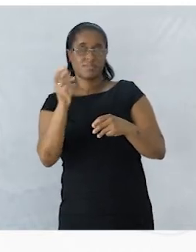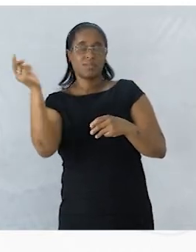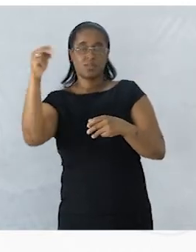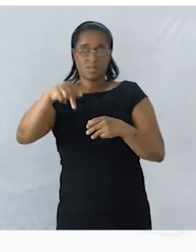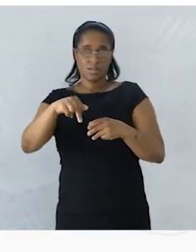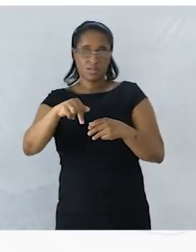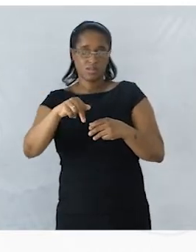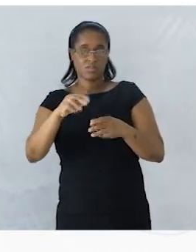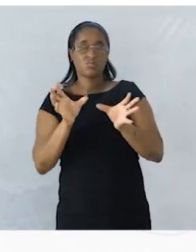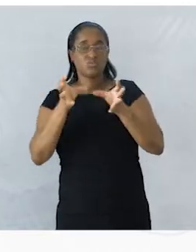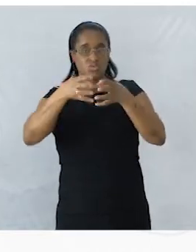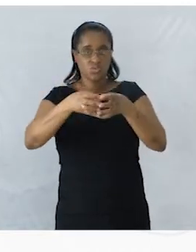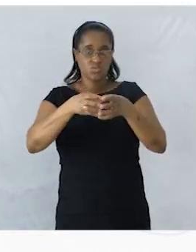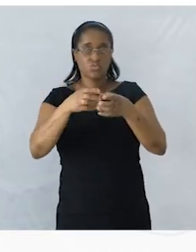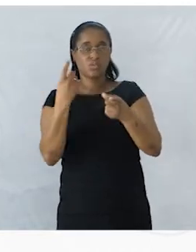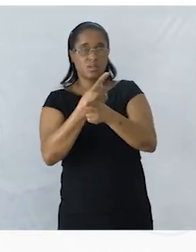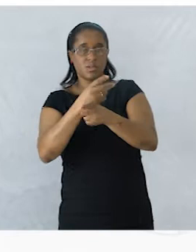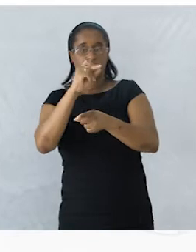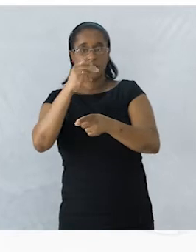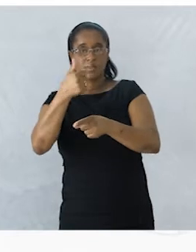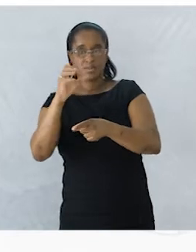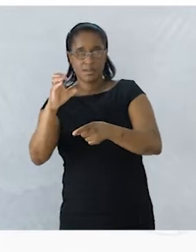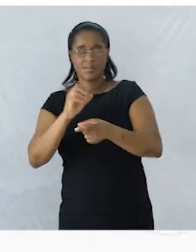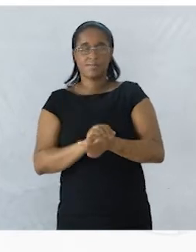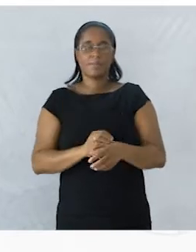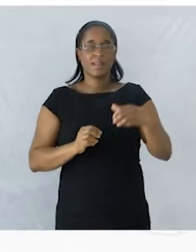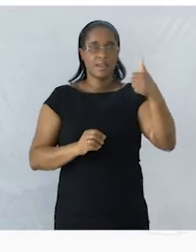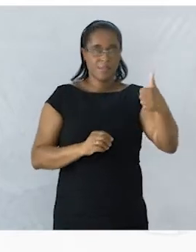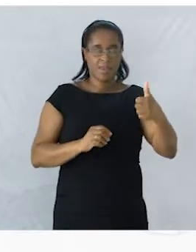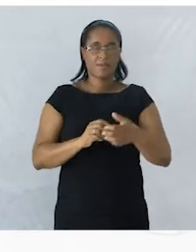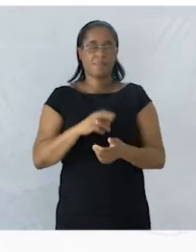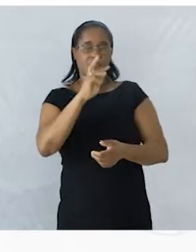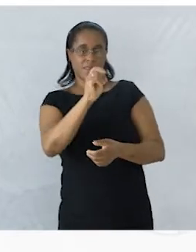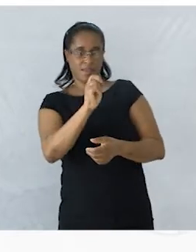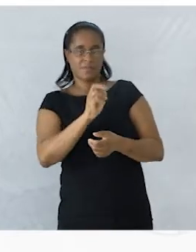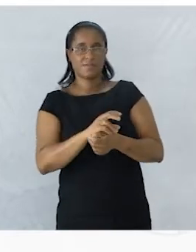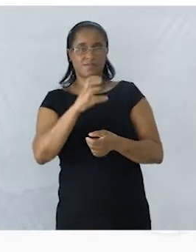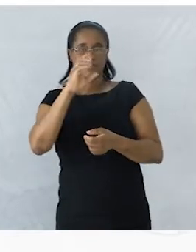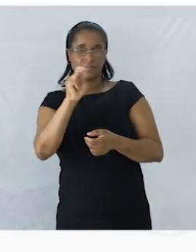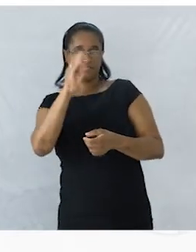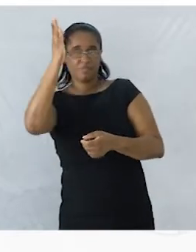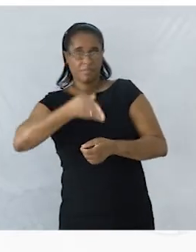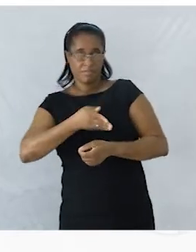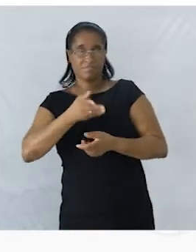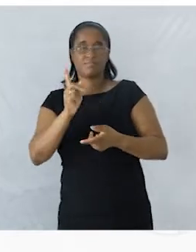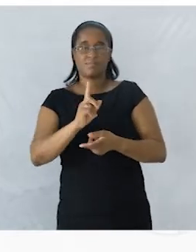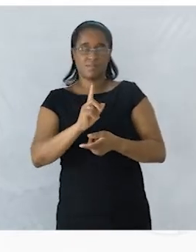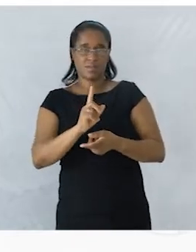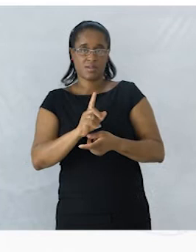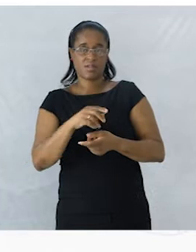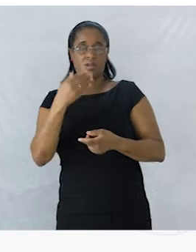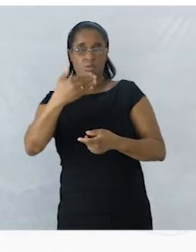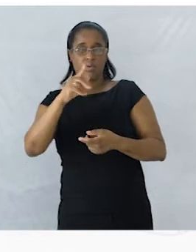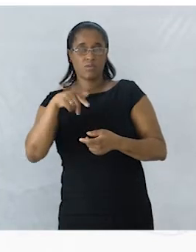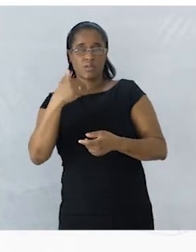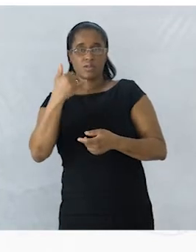A, B e C. A linha B, 3 não pertence 1,